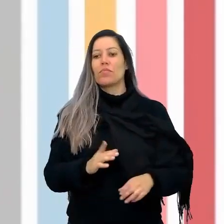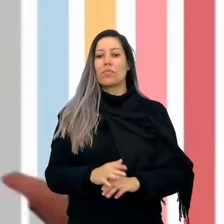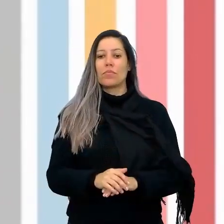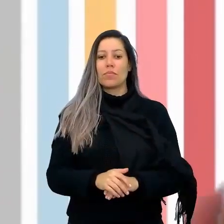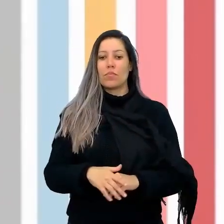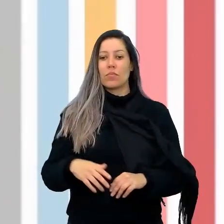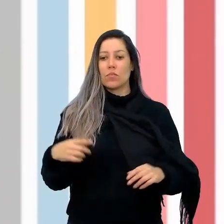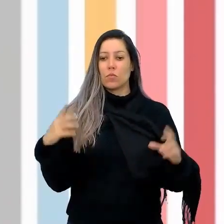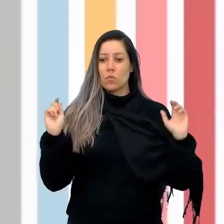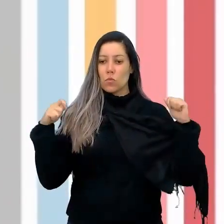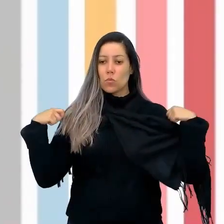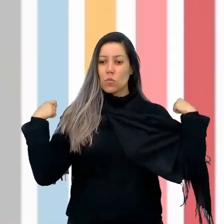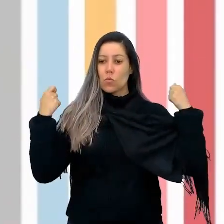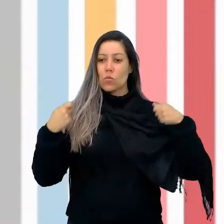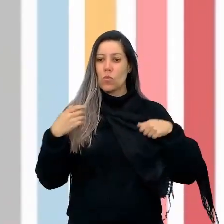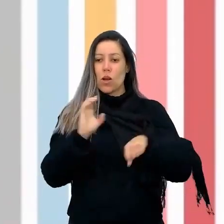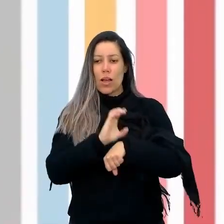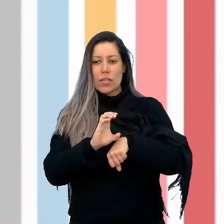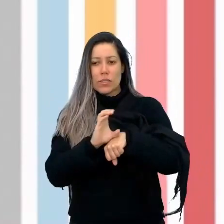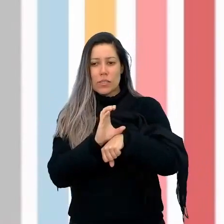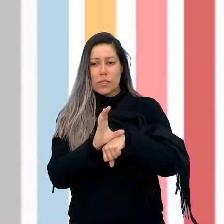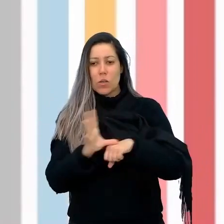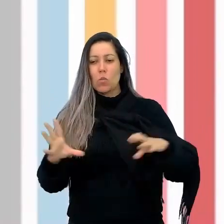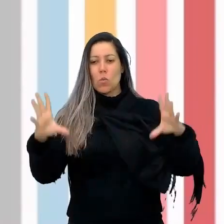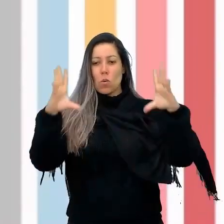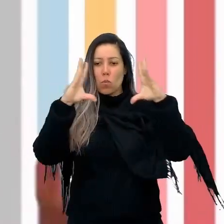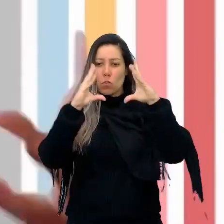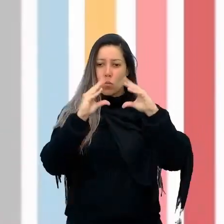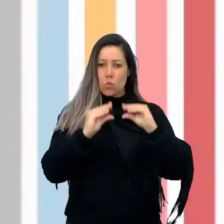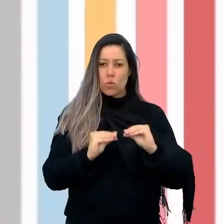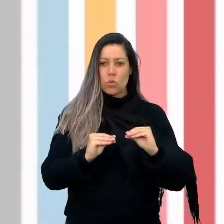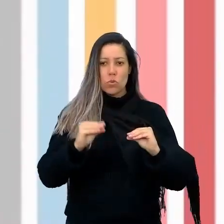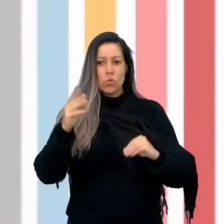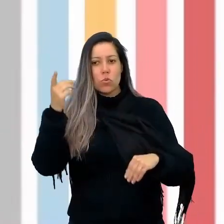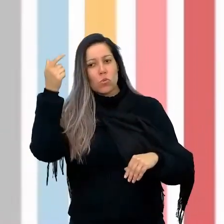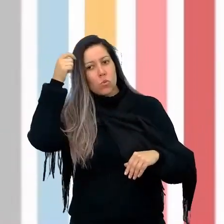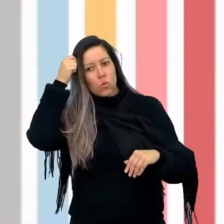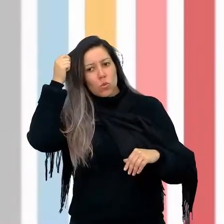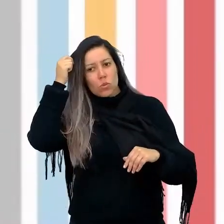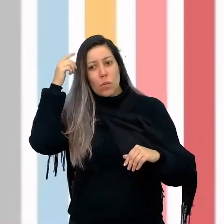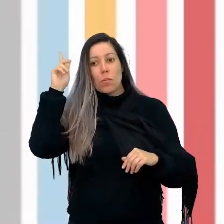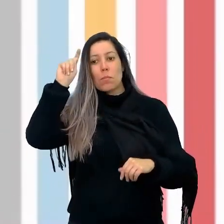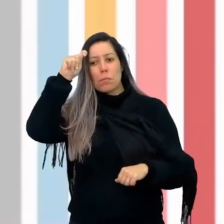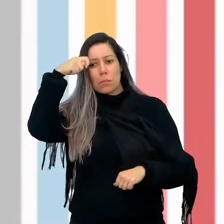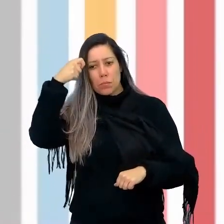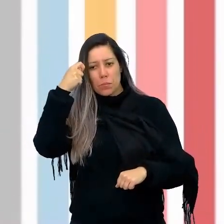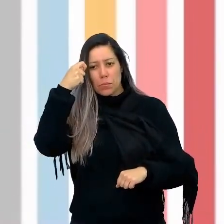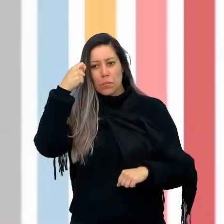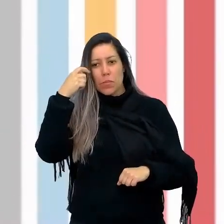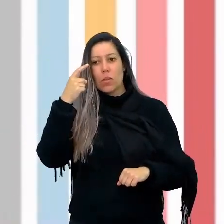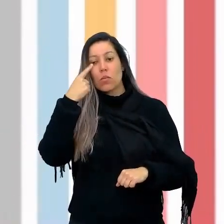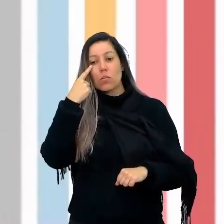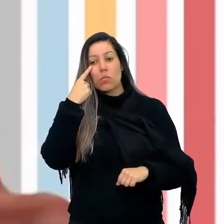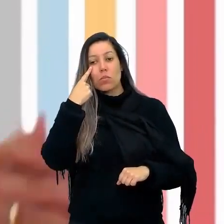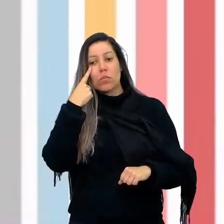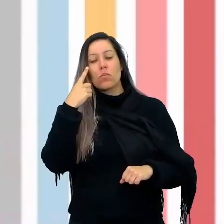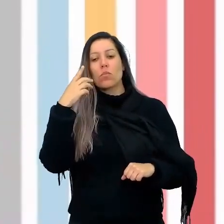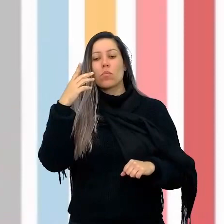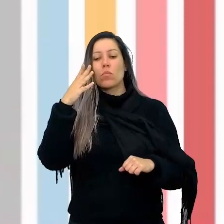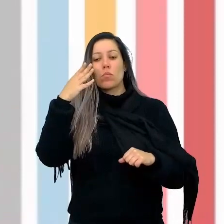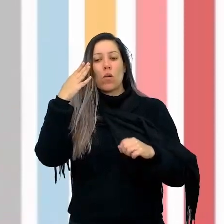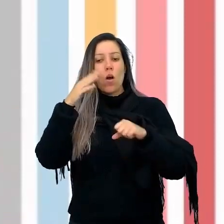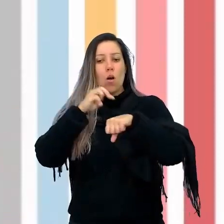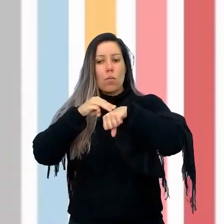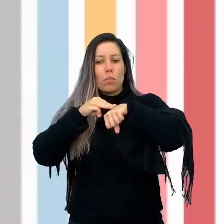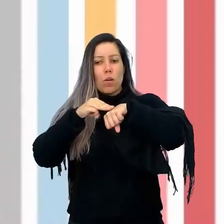um casaco cinza escuro, os meus cabelos são pretos, meus olhos castanhos,